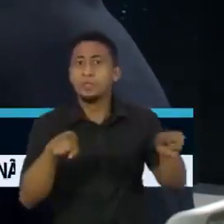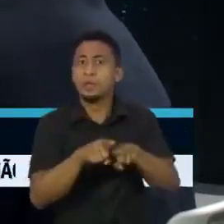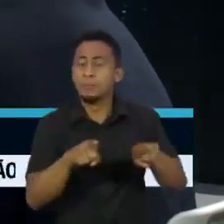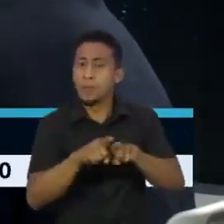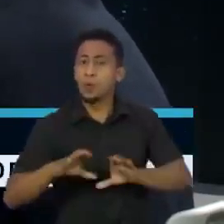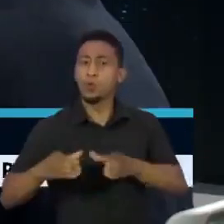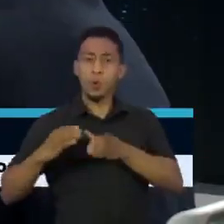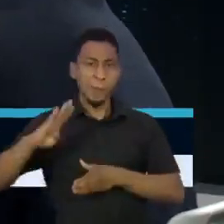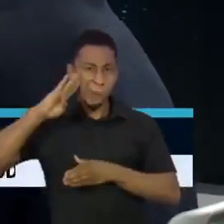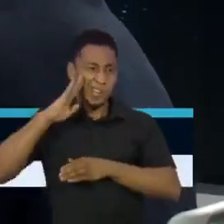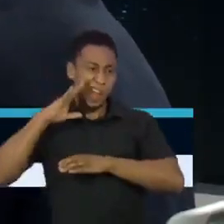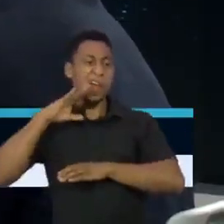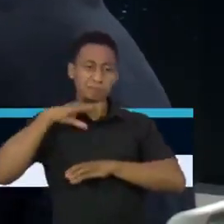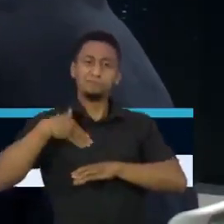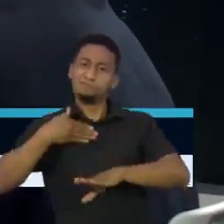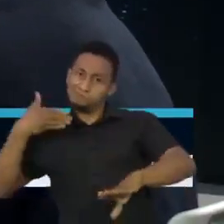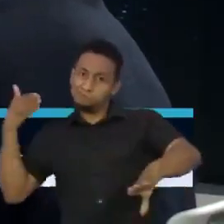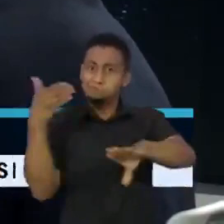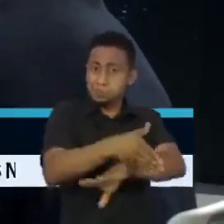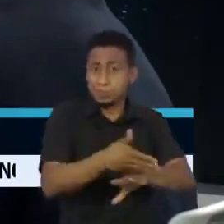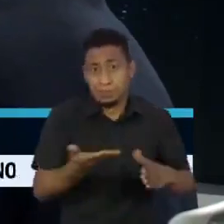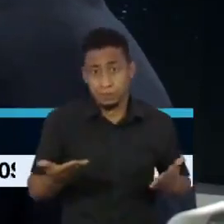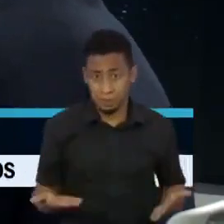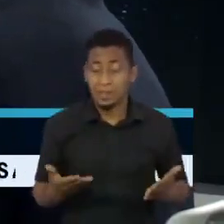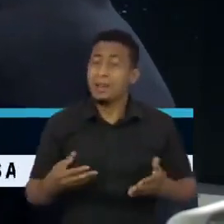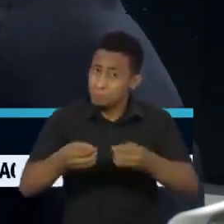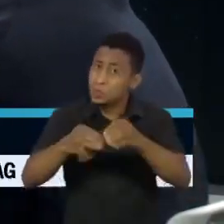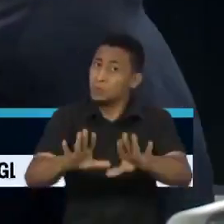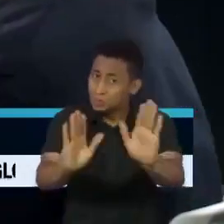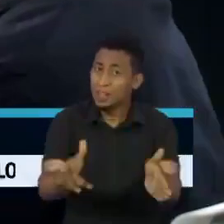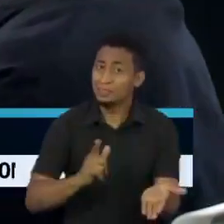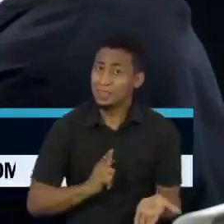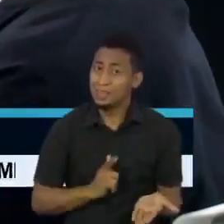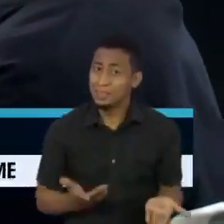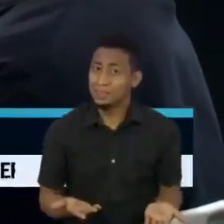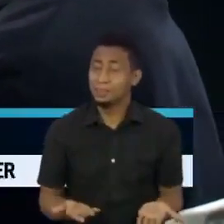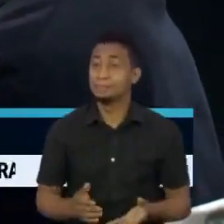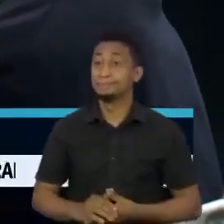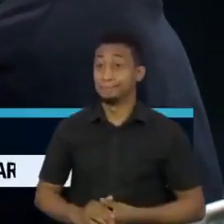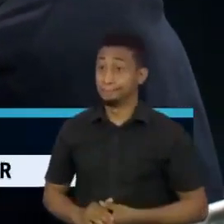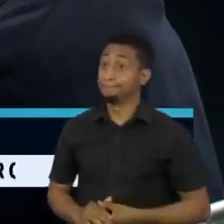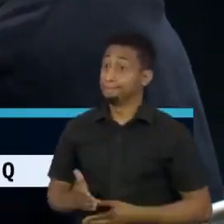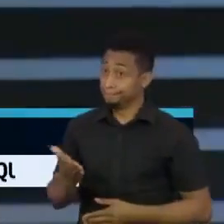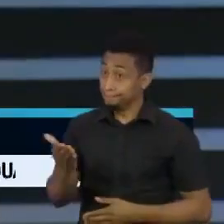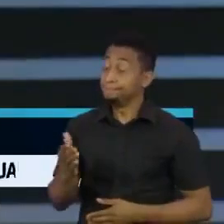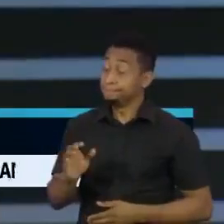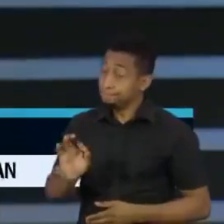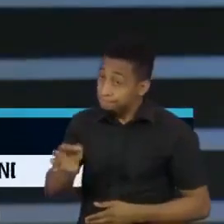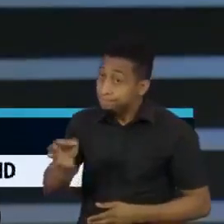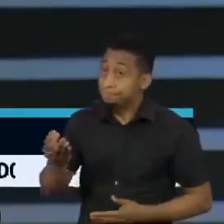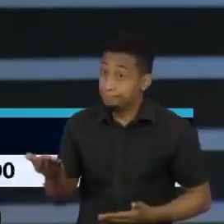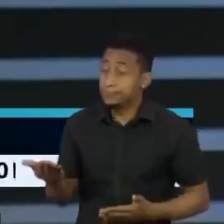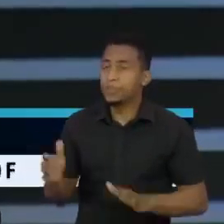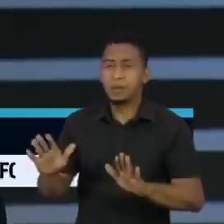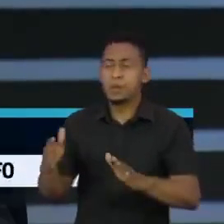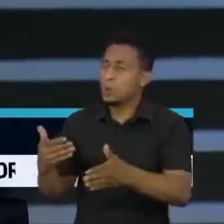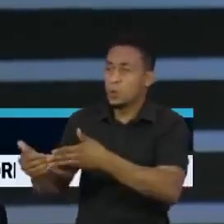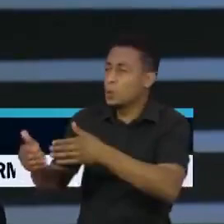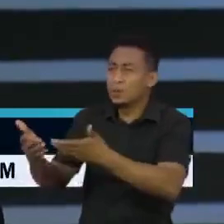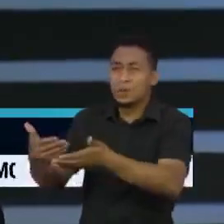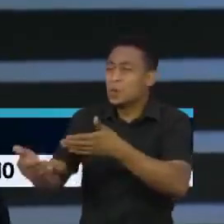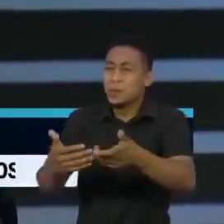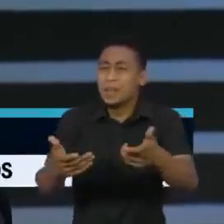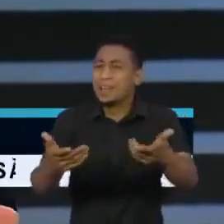militar novas portas serão fechadas que a gente já se prejudicou e muito com tudo isso sem dúvida nenhuma qualquer ator econômico